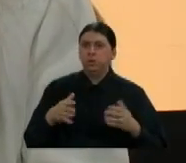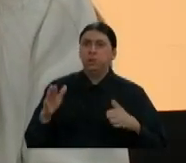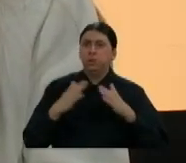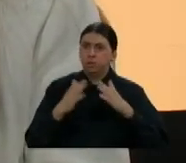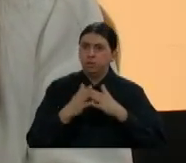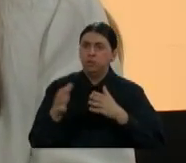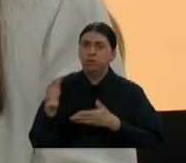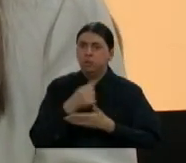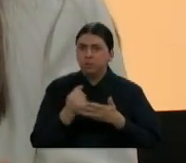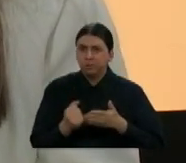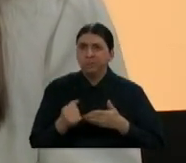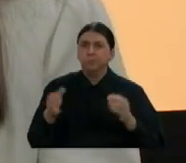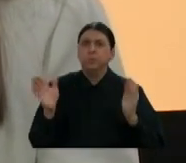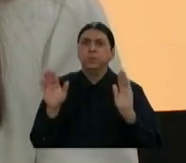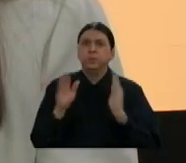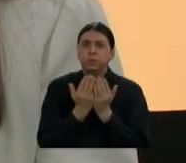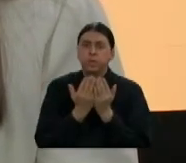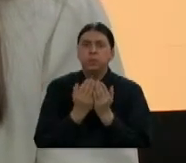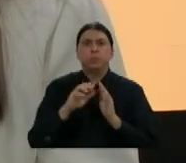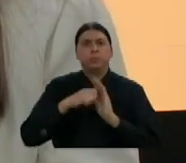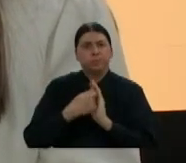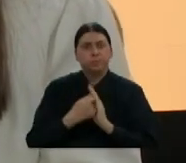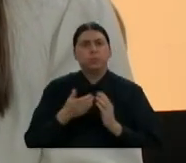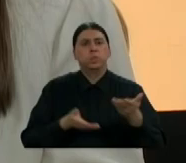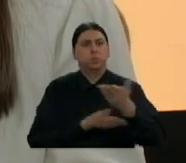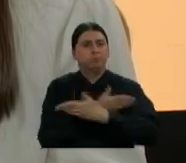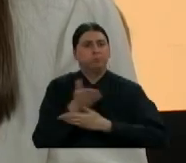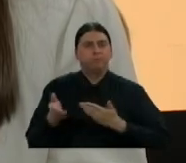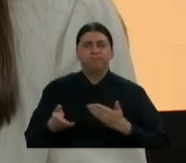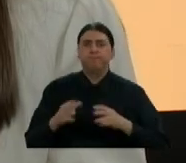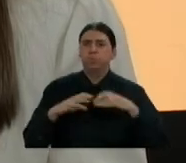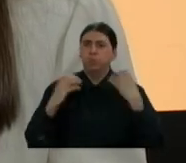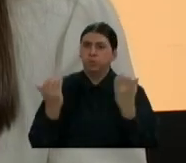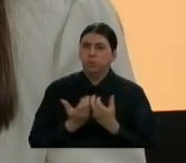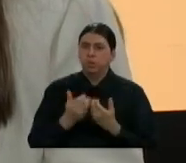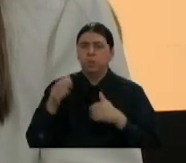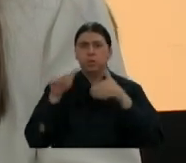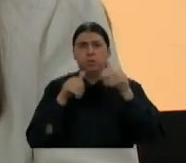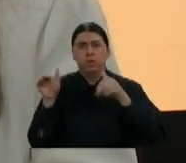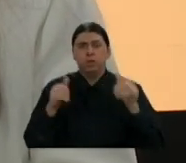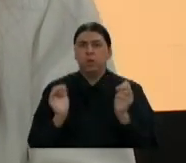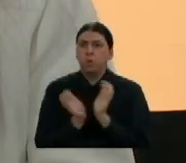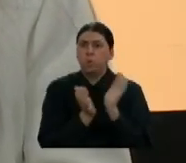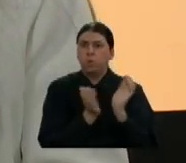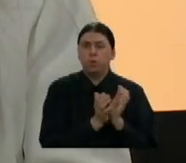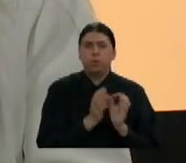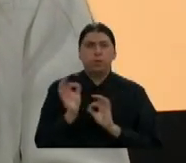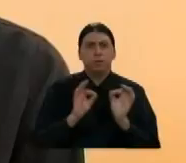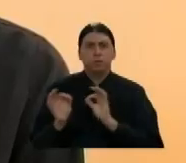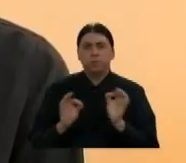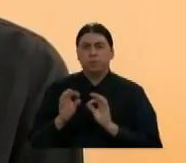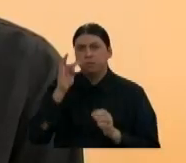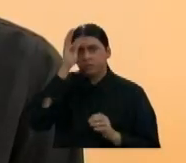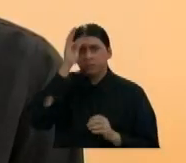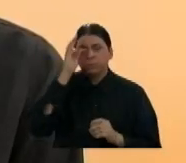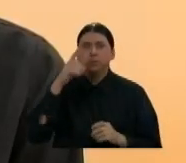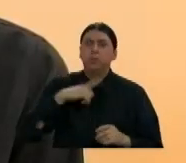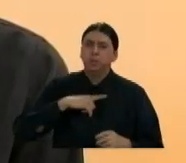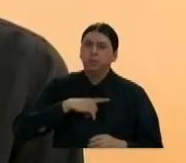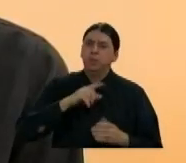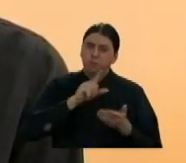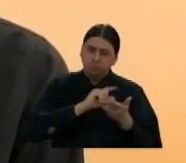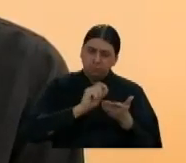fechadas eles querem poder conviver mais com a comunidade eles querem poder chamar os coleguinhas de escola para fazer os temas na sua casa no seu abrigo